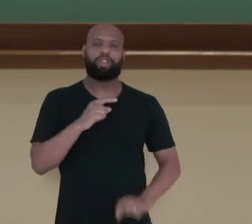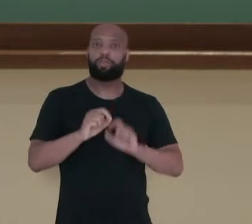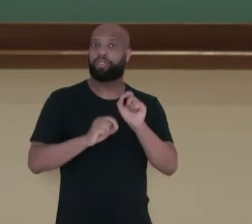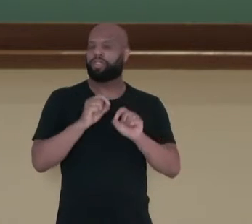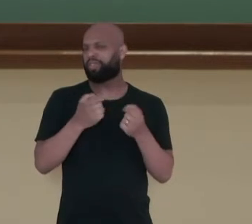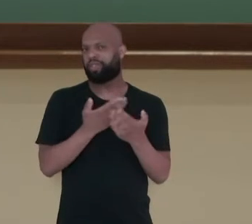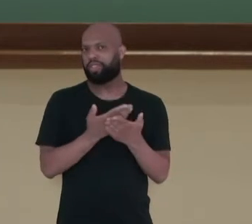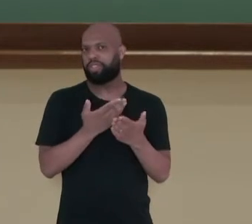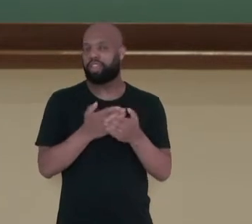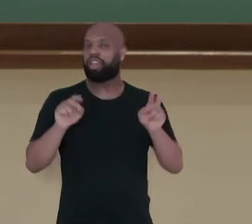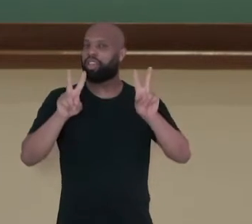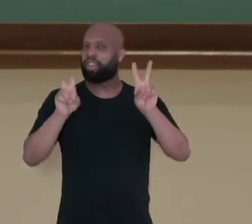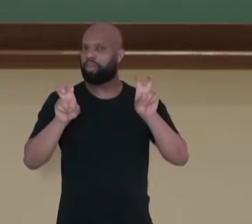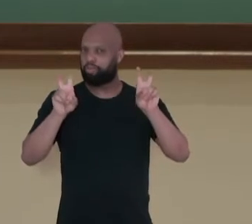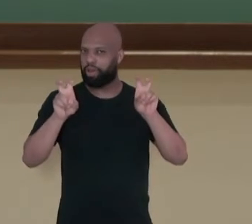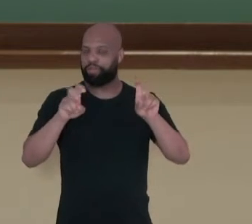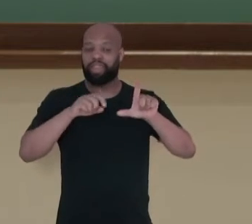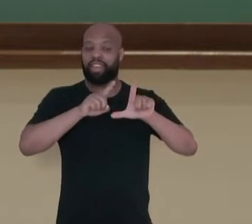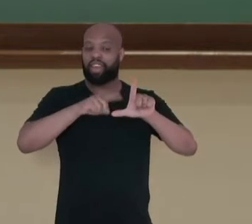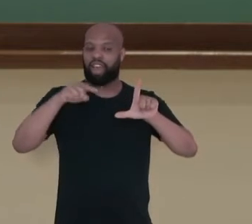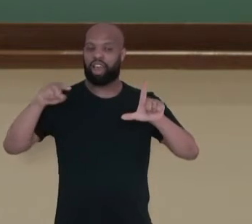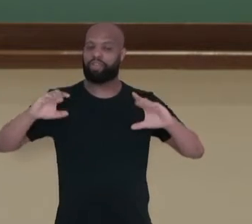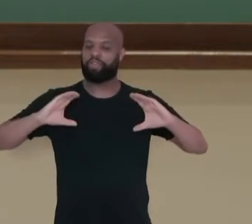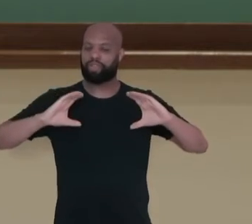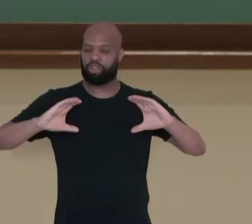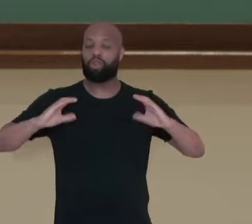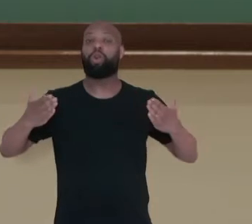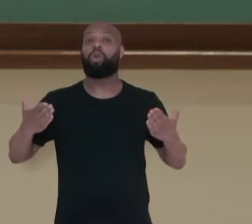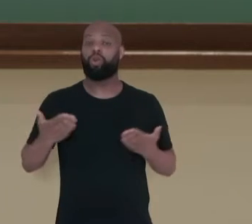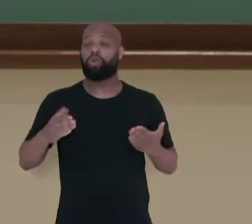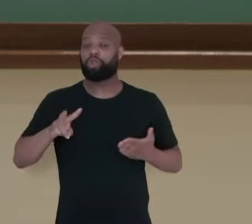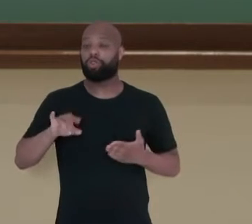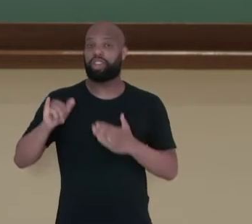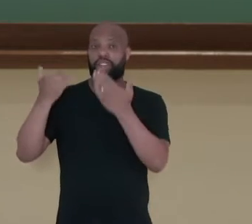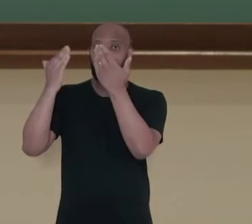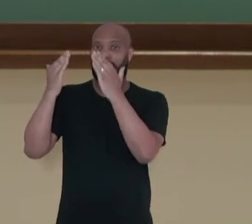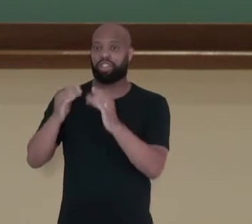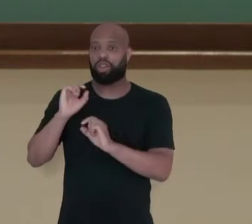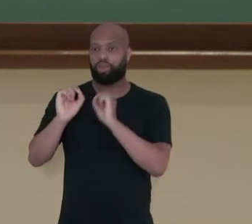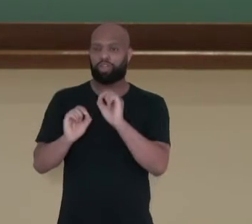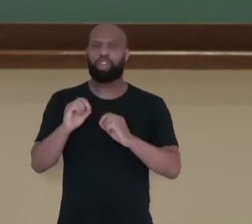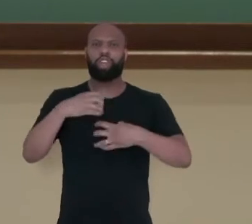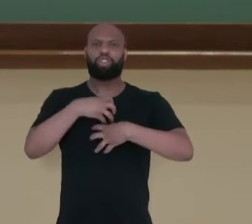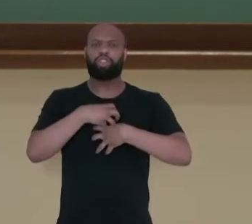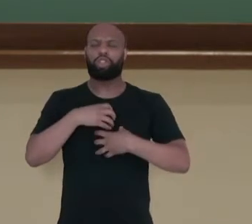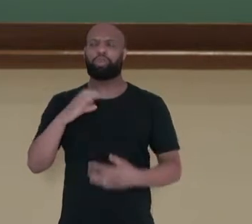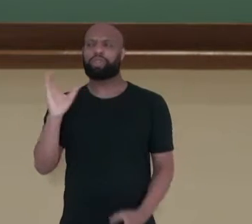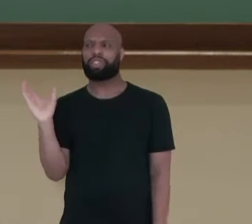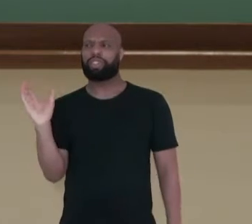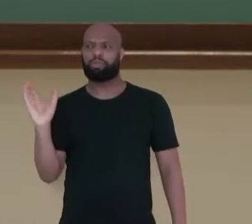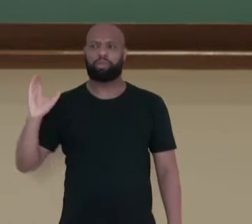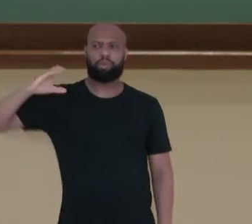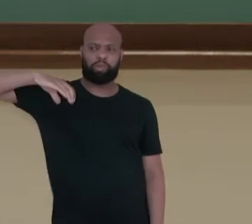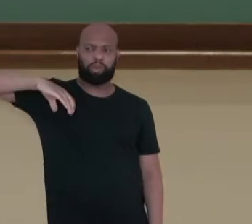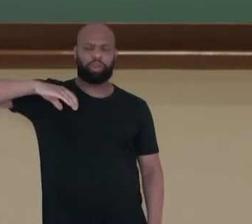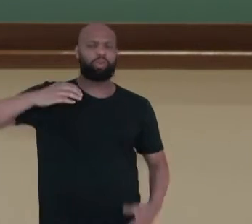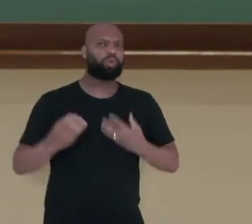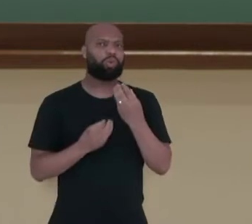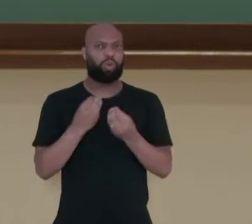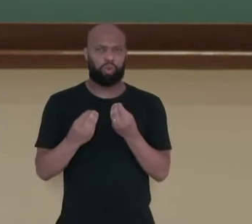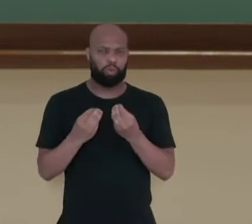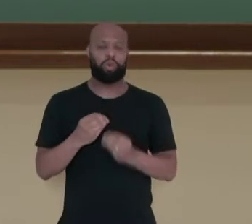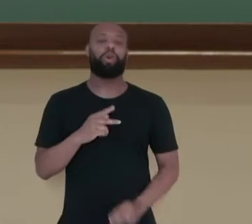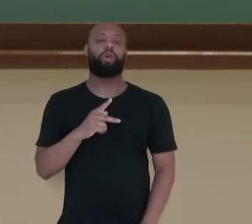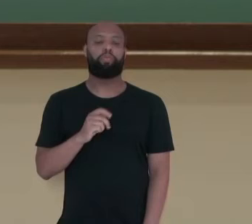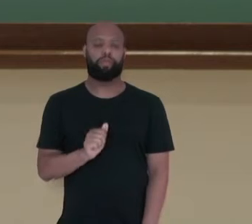quê? Gráfico de função. E hoje vamos analisar um pouquinho a concavidade da parábola, que pode ser voltada